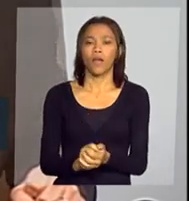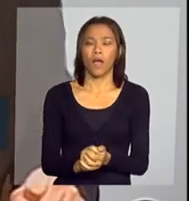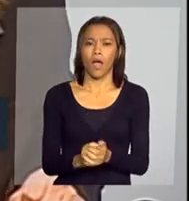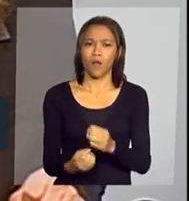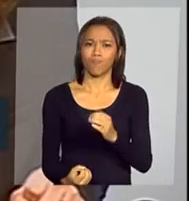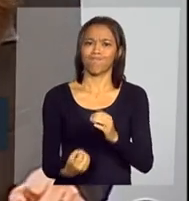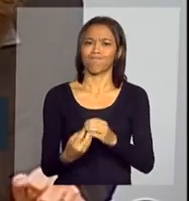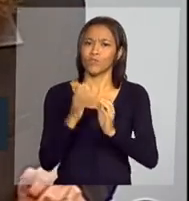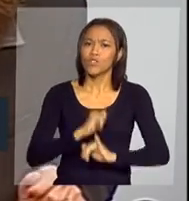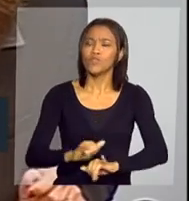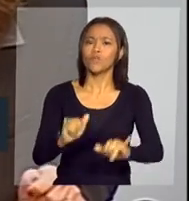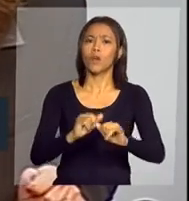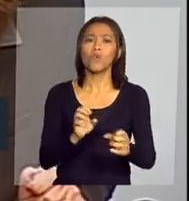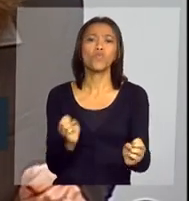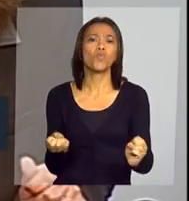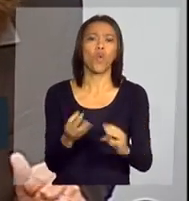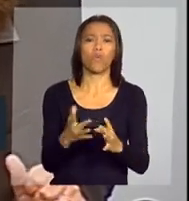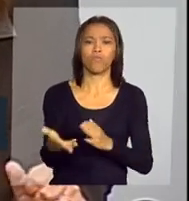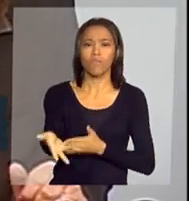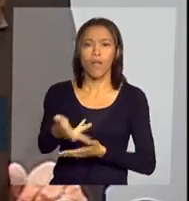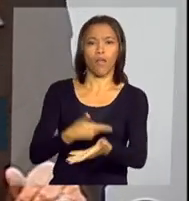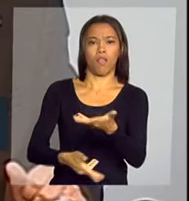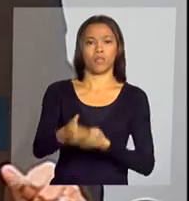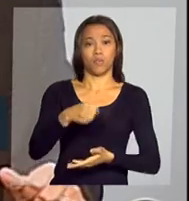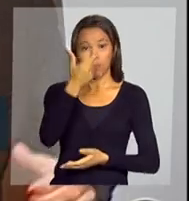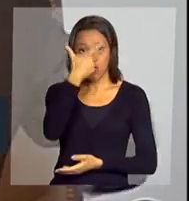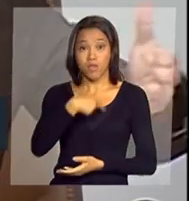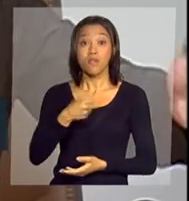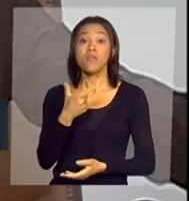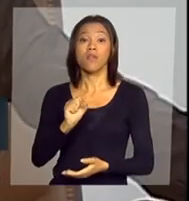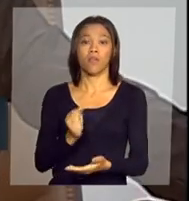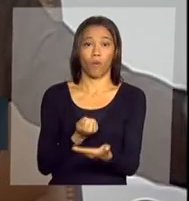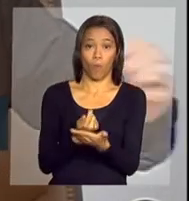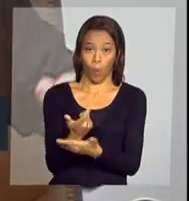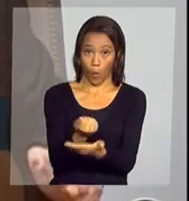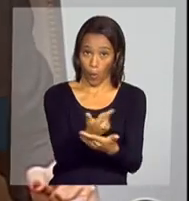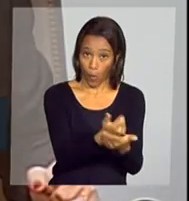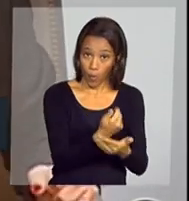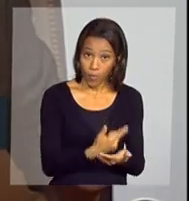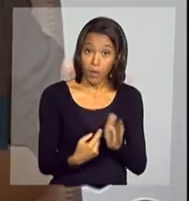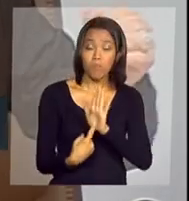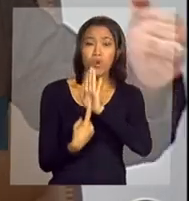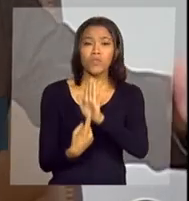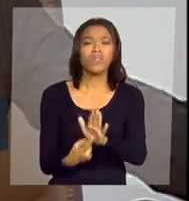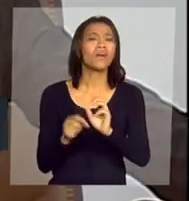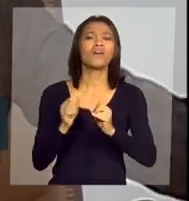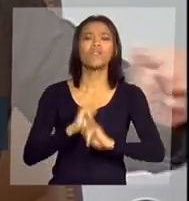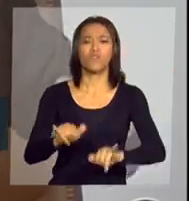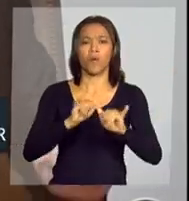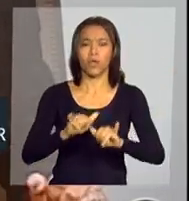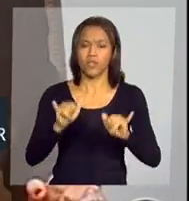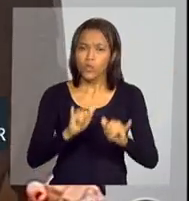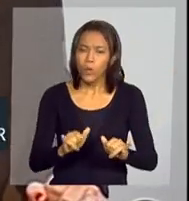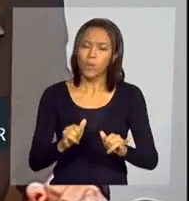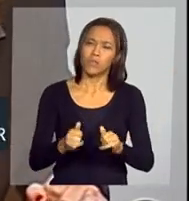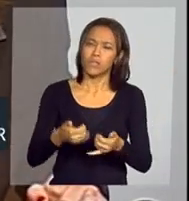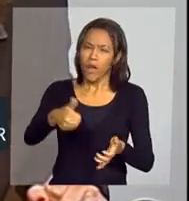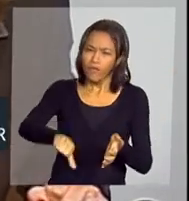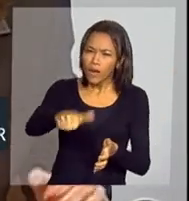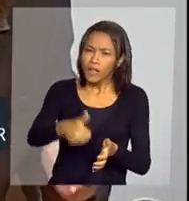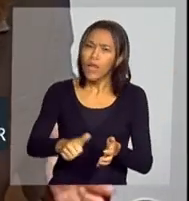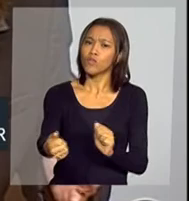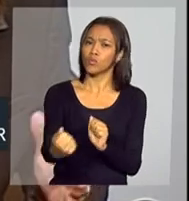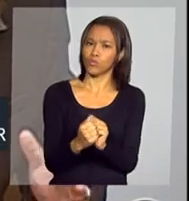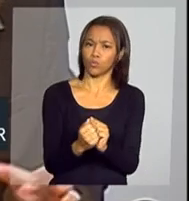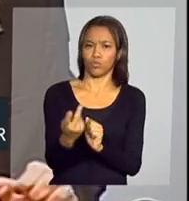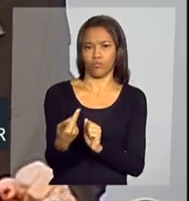comunicação com seus consumidores não é saber mostrar dados analisar os dados com